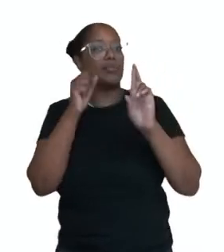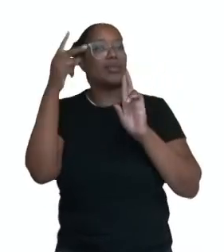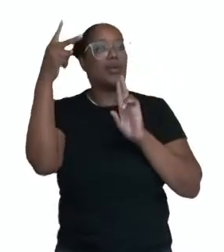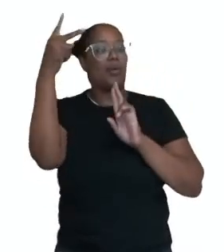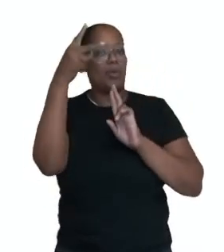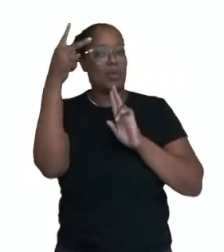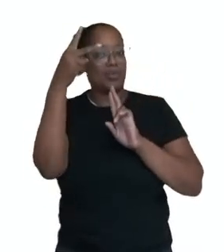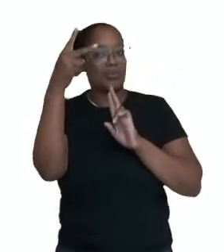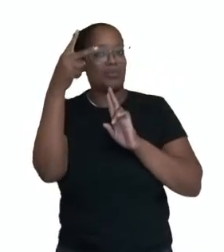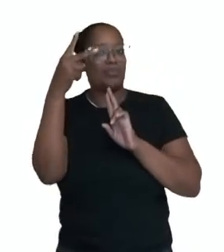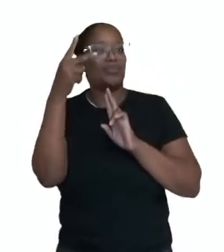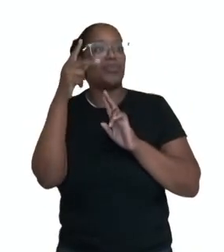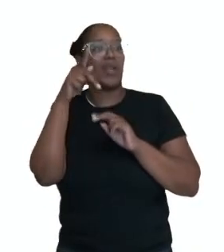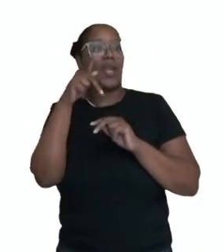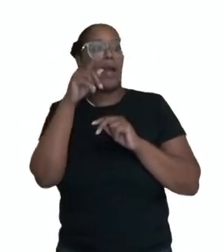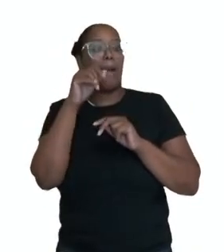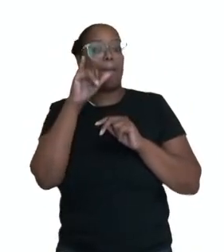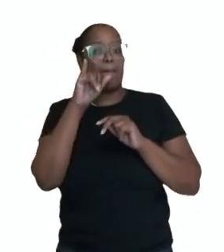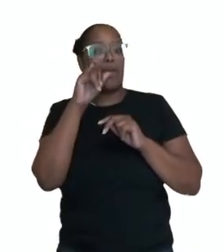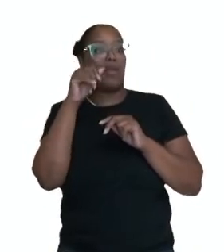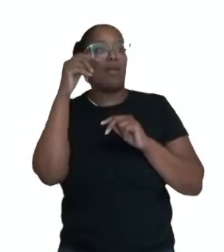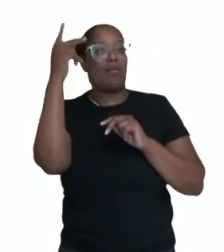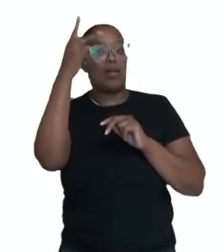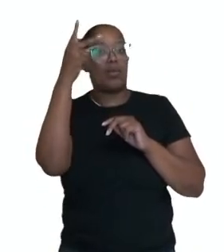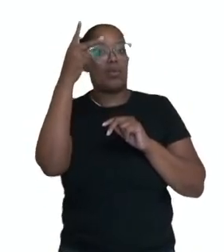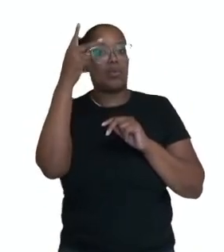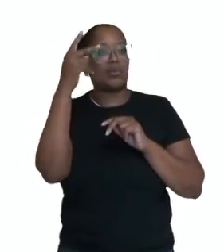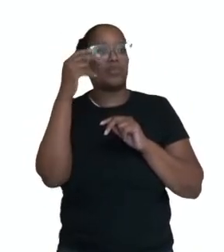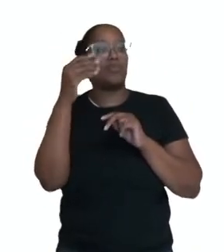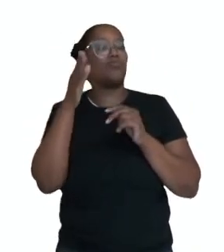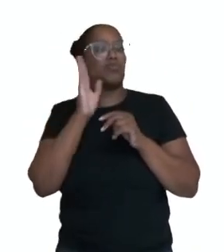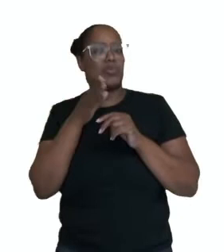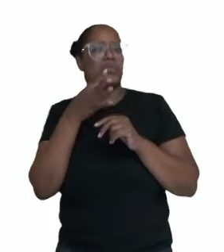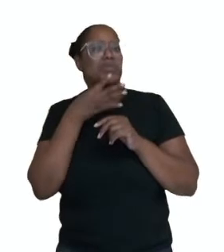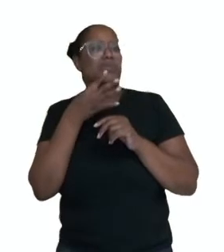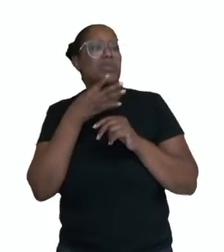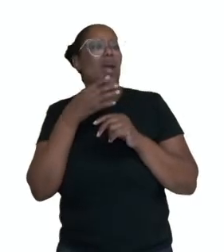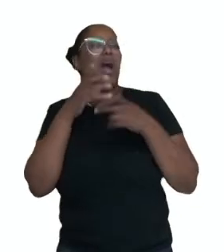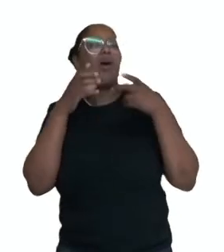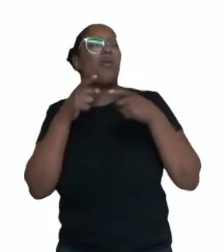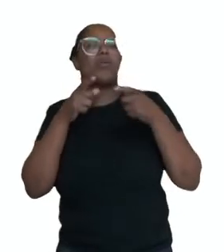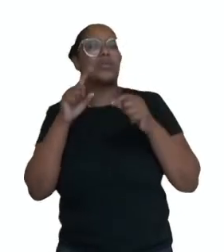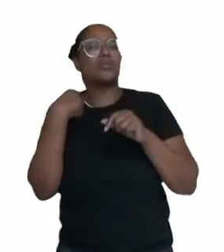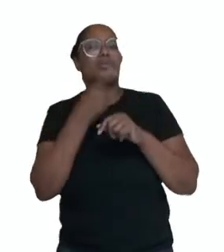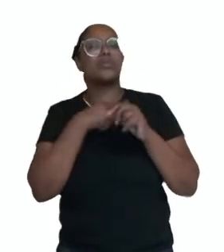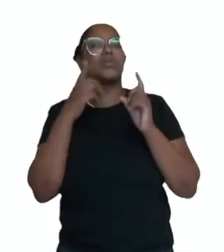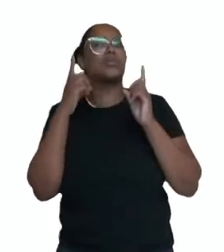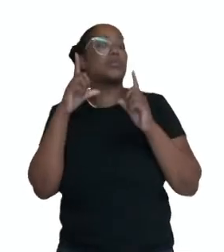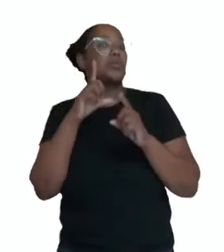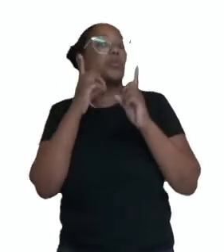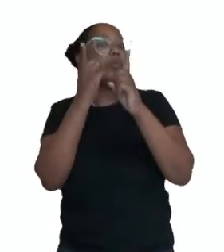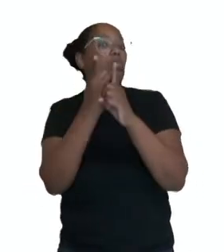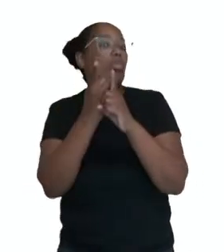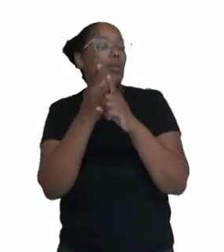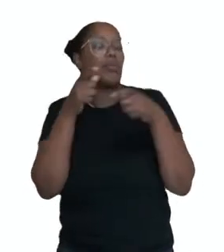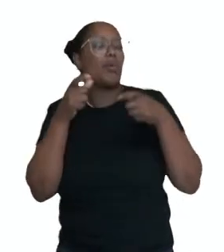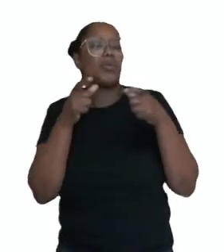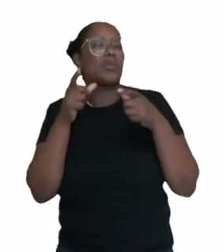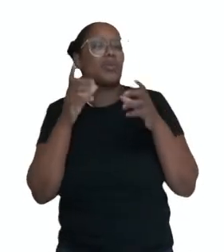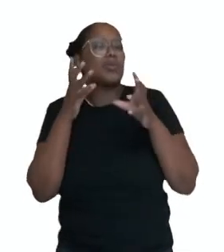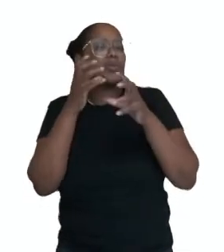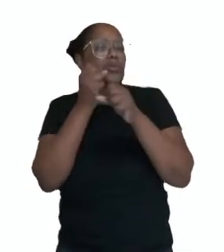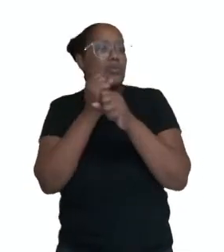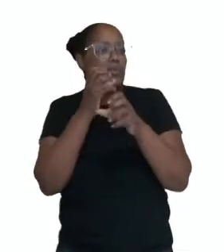de um círculo, πr ao quadrado. Tranquilo, já conhecemos. Aonde que a gente tem a aplicação